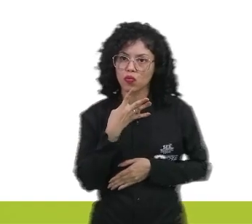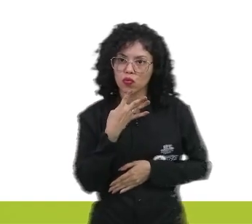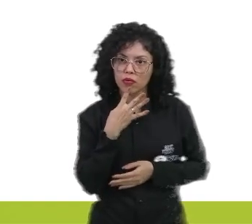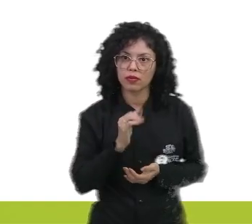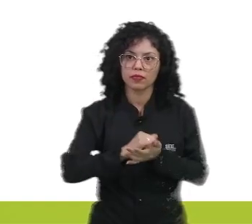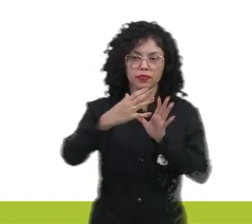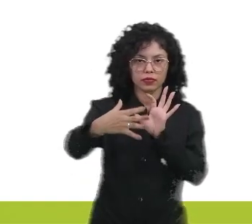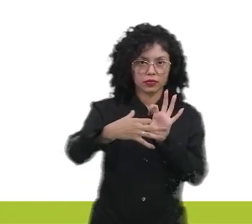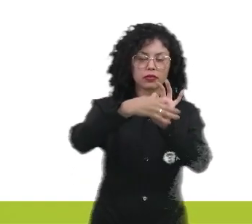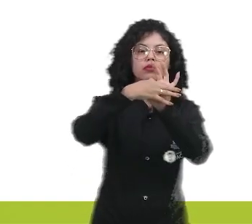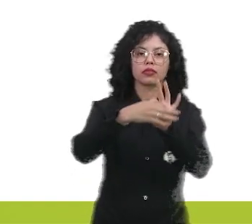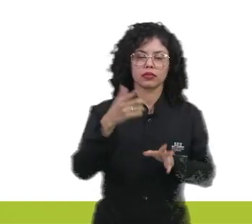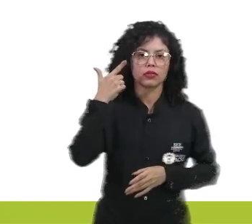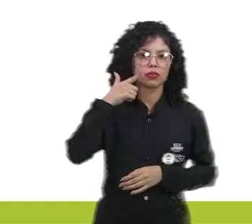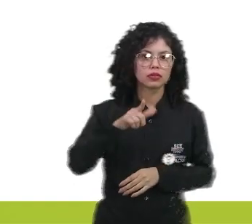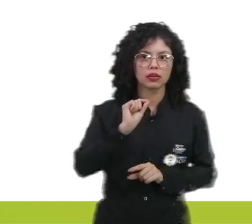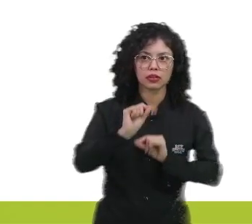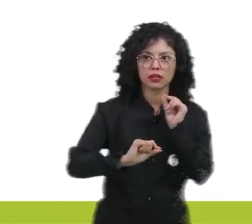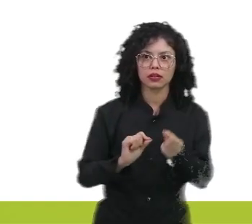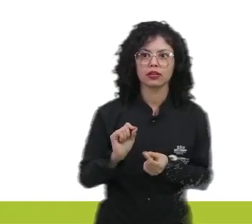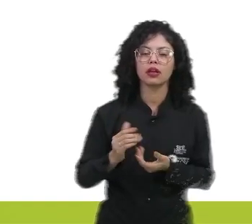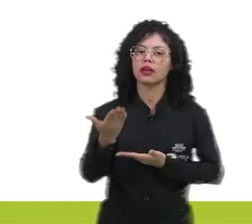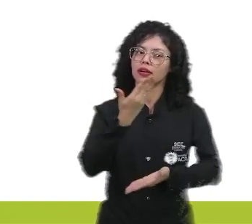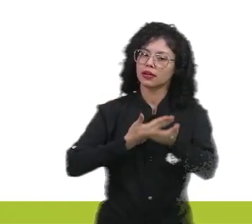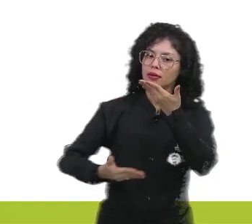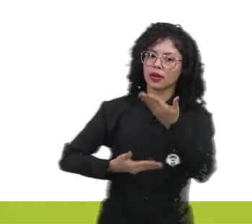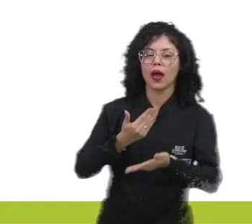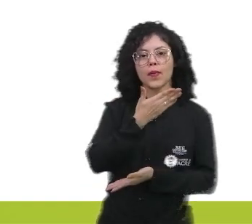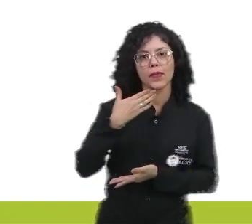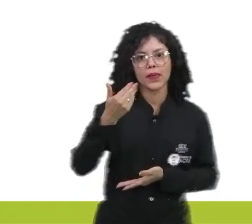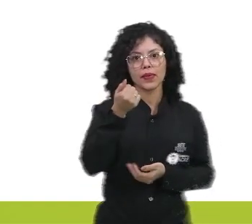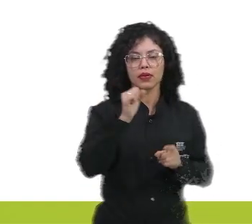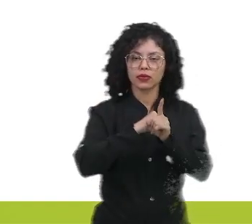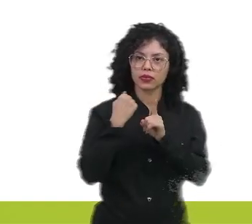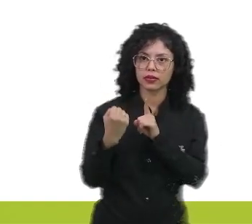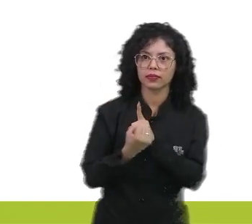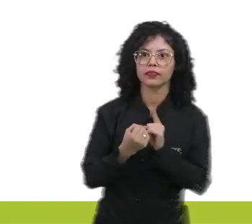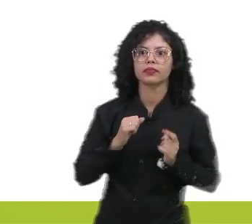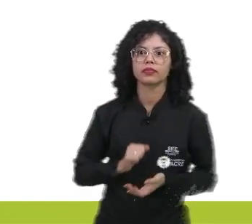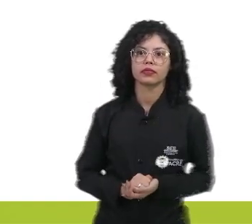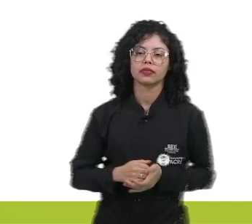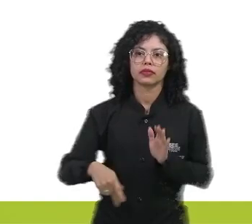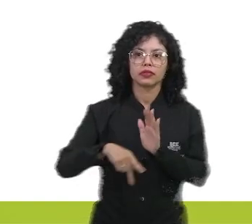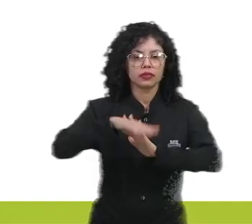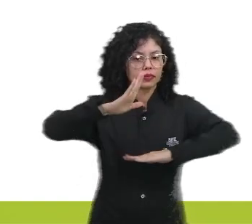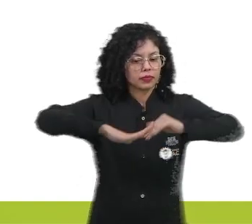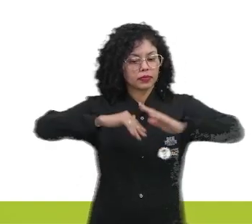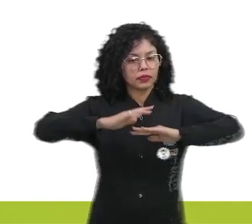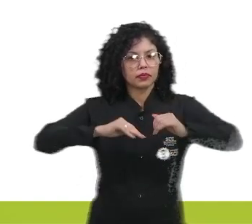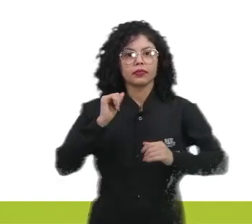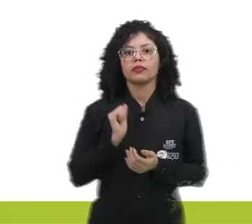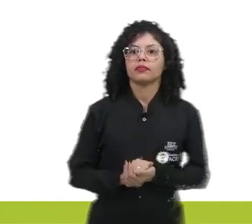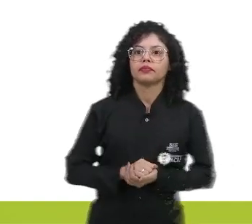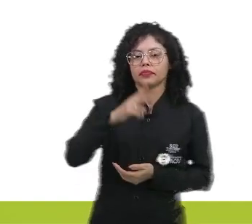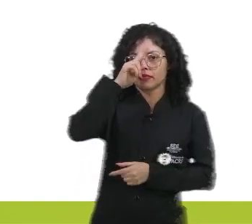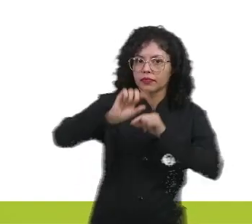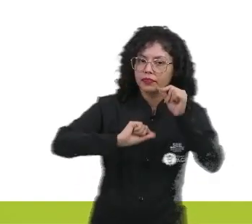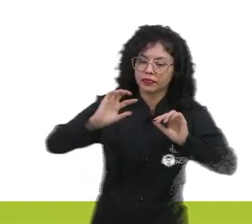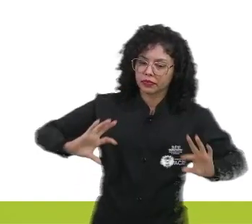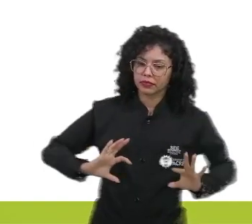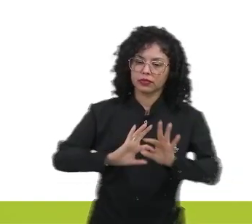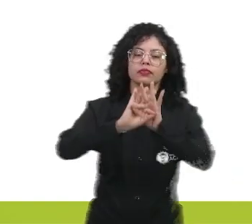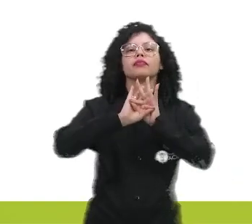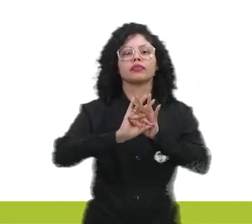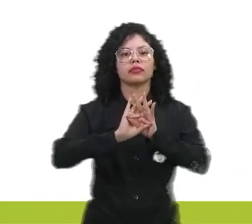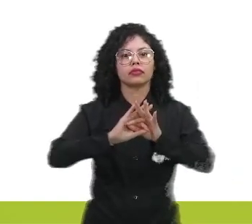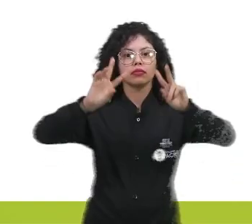e se conecta, a gente consegue interagir melhor em sociedade. A dinâmica profissional, lembrando que aqui a gente faz uma correlação